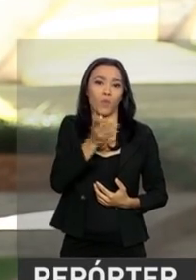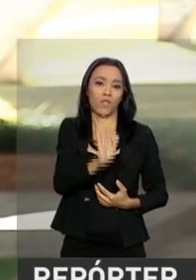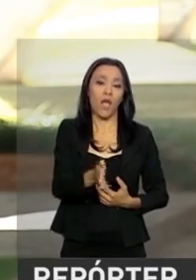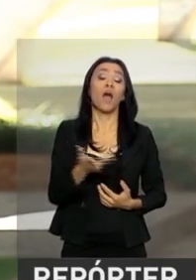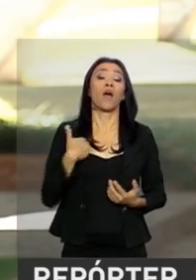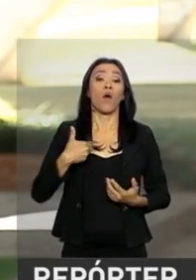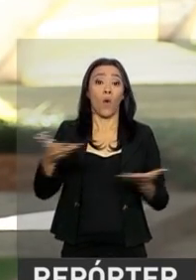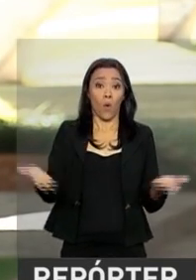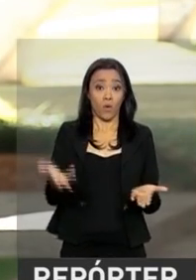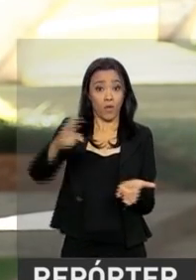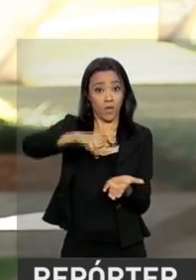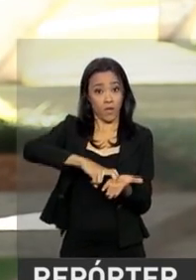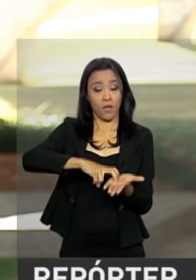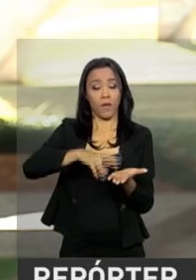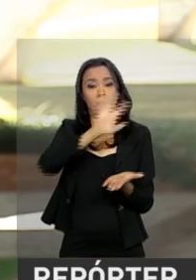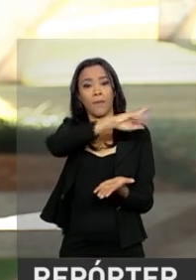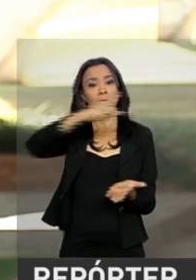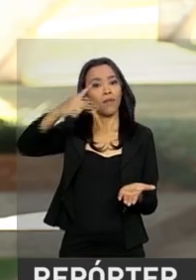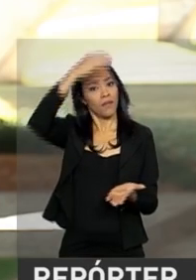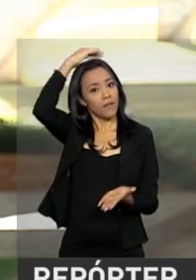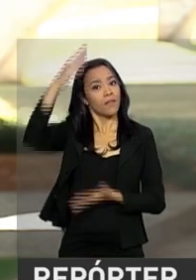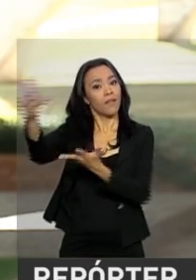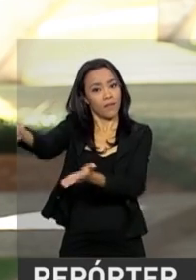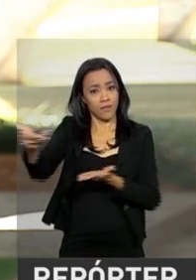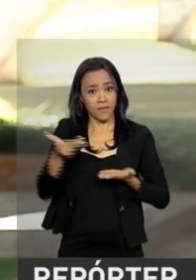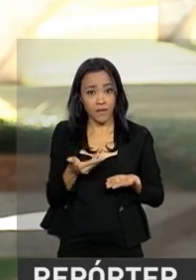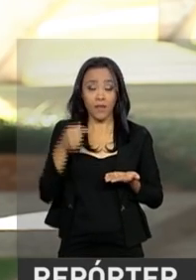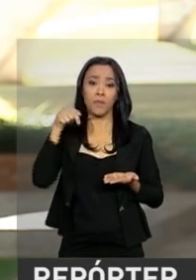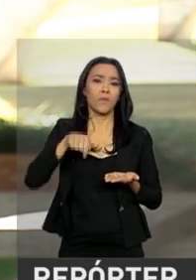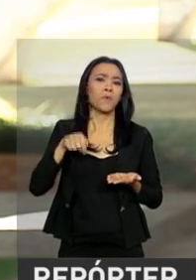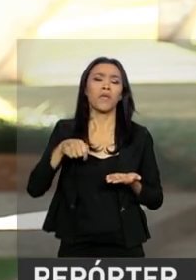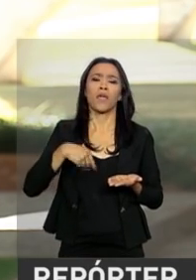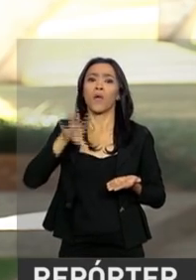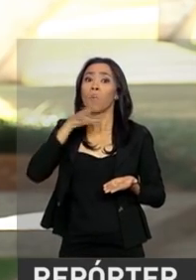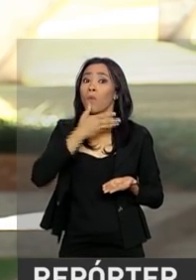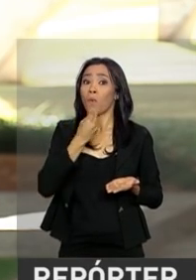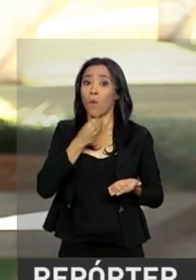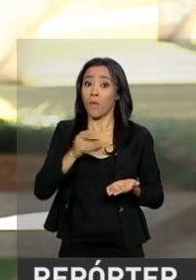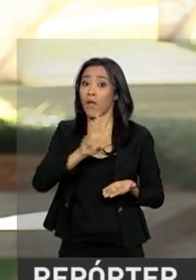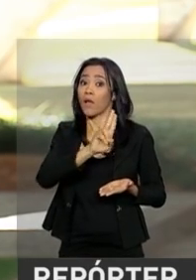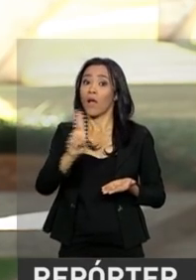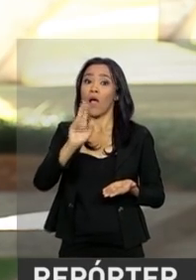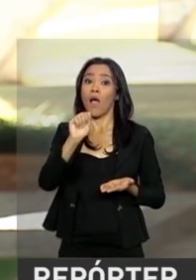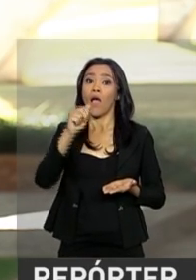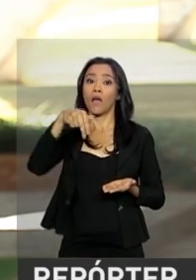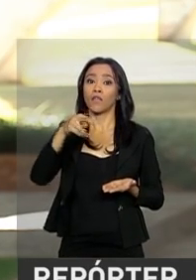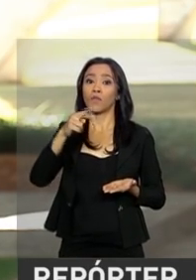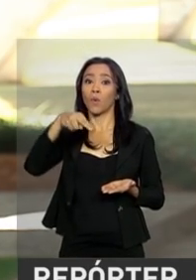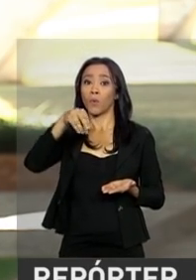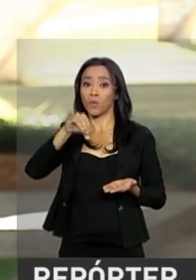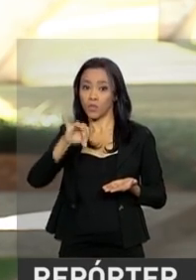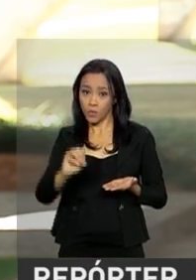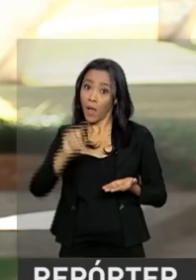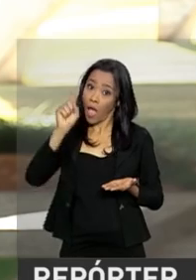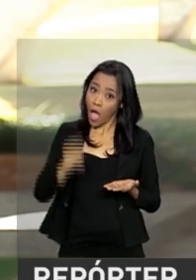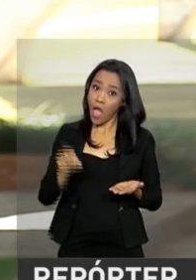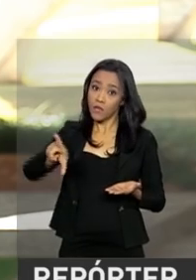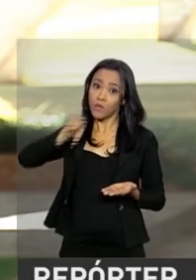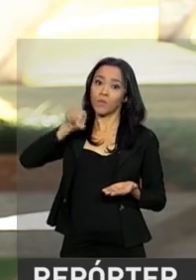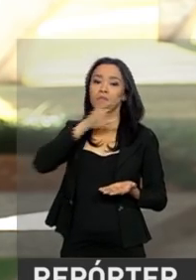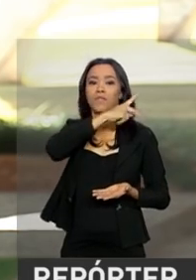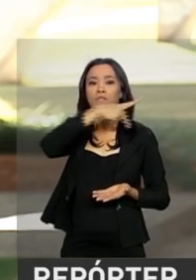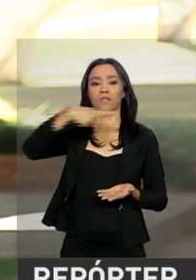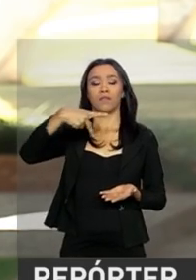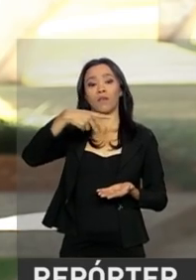tem recebe agora pela manhã aqui no Palácio do Planalto o português Antônio Guterres que foi eleito pro cargo de Secretário geral da